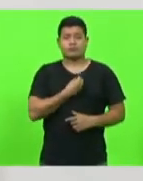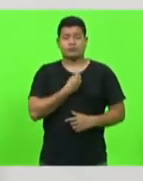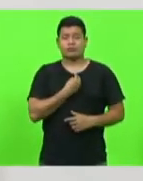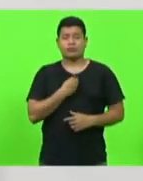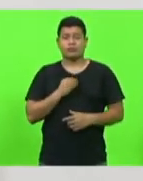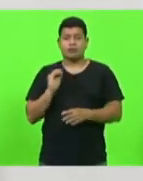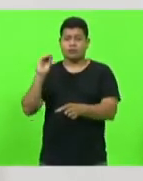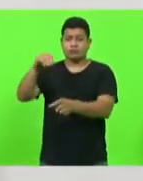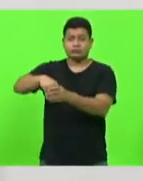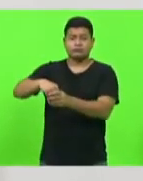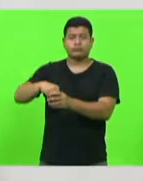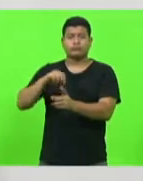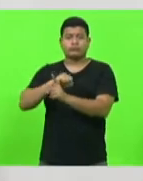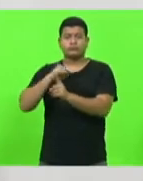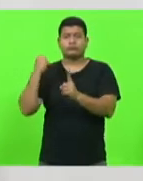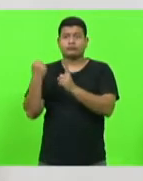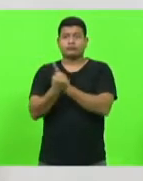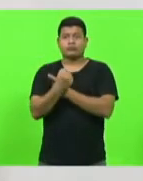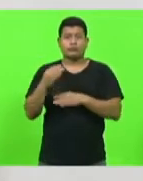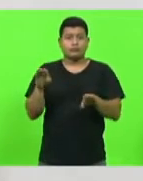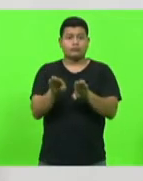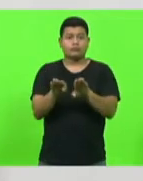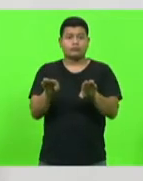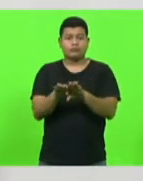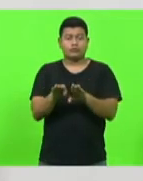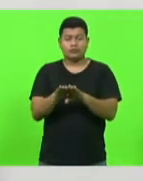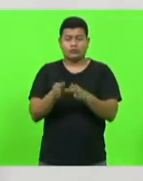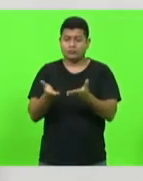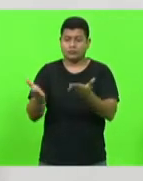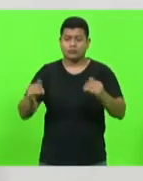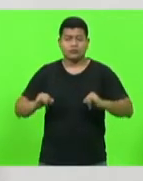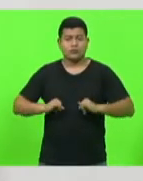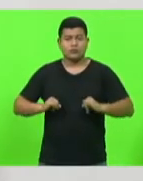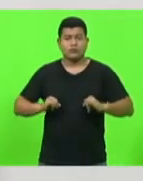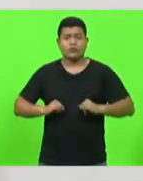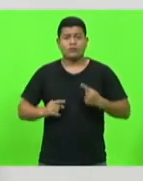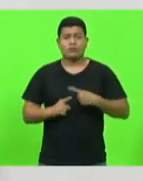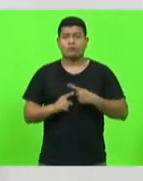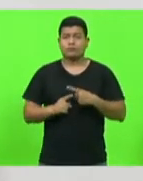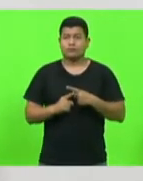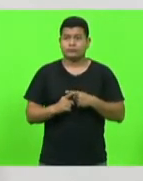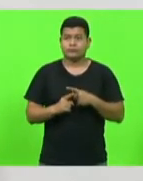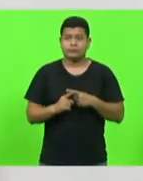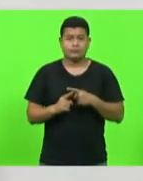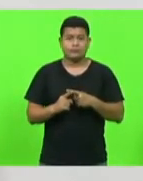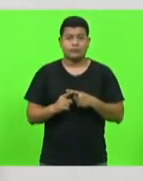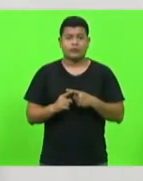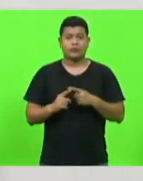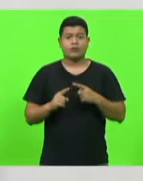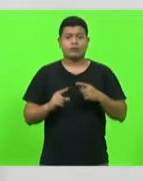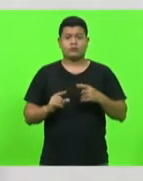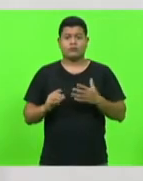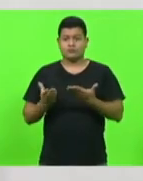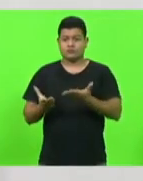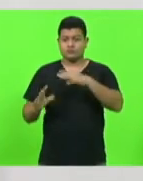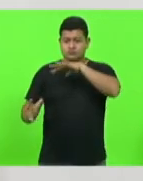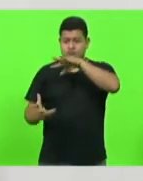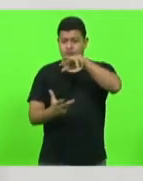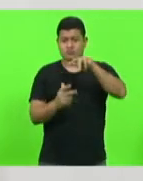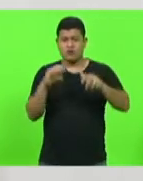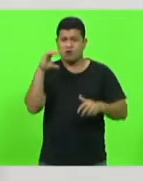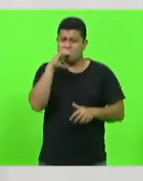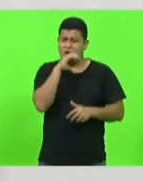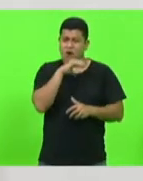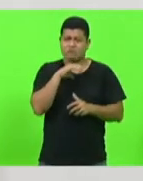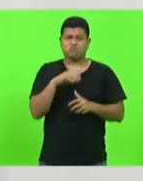nossa sociedade, que também são afetadas por causa do aquecimento global, pela má